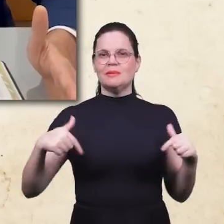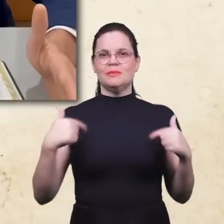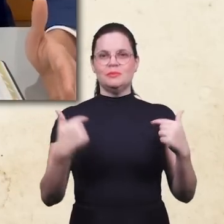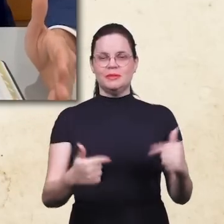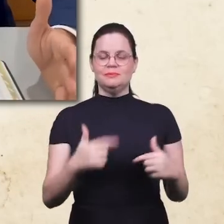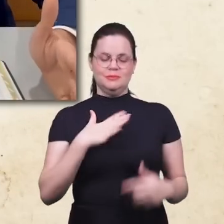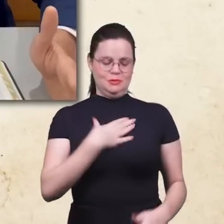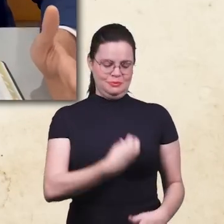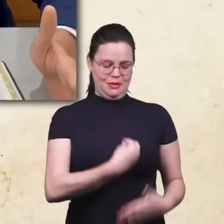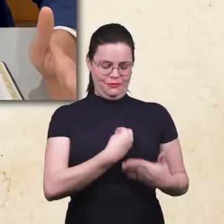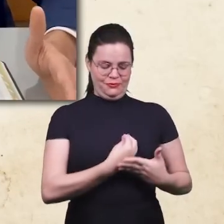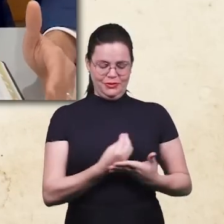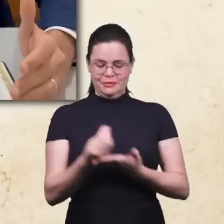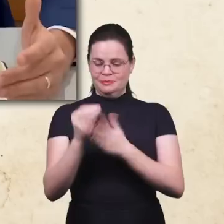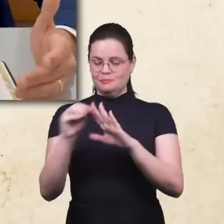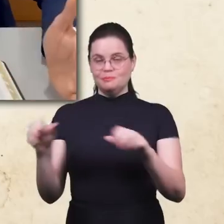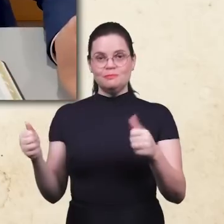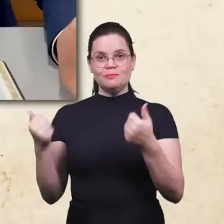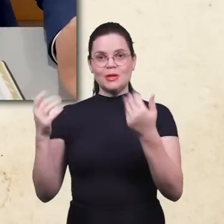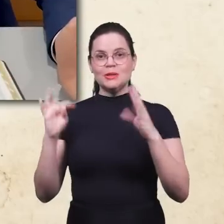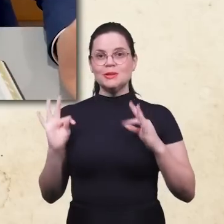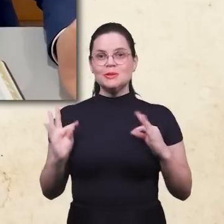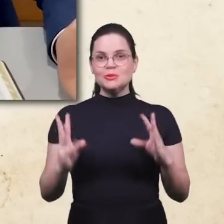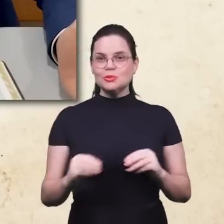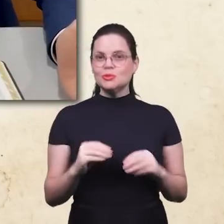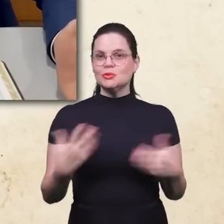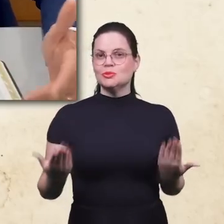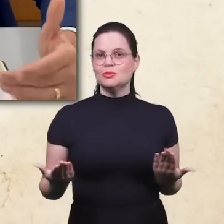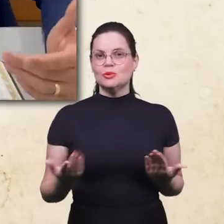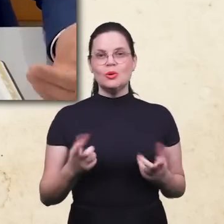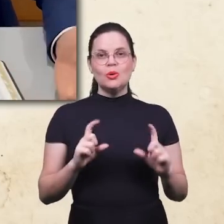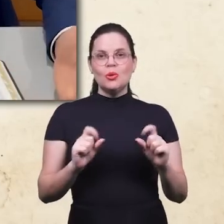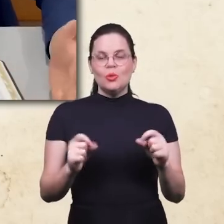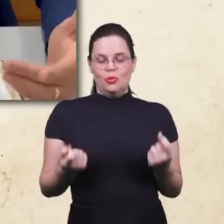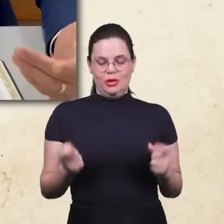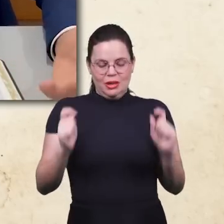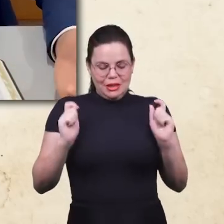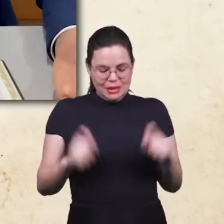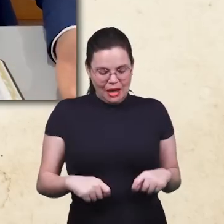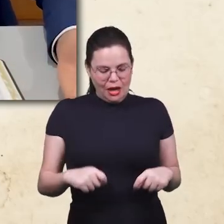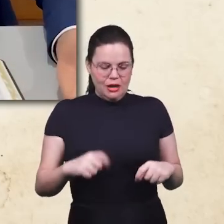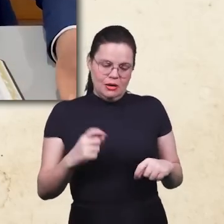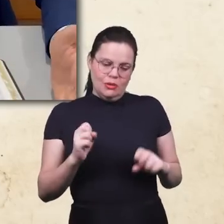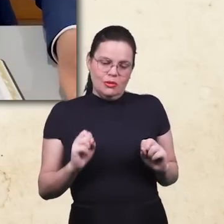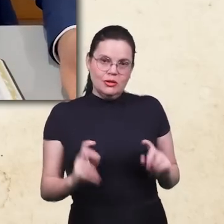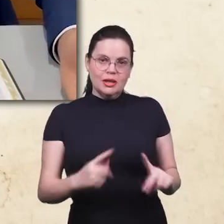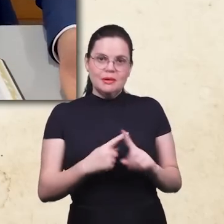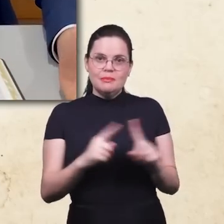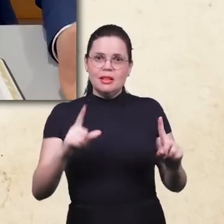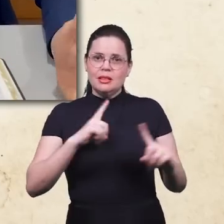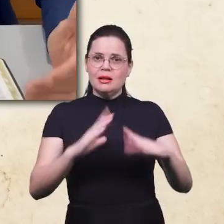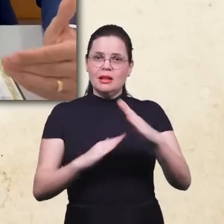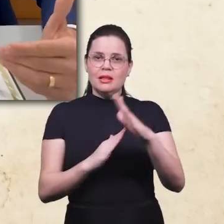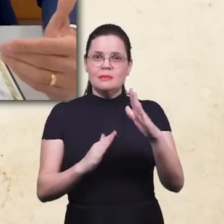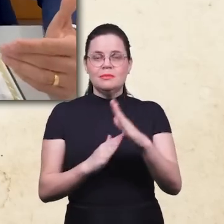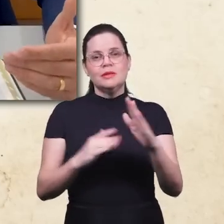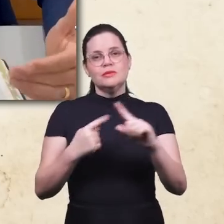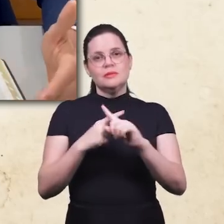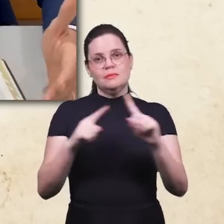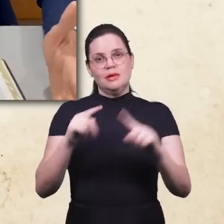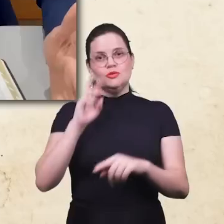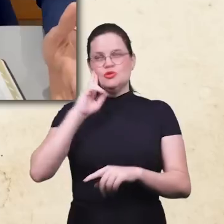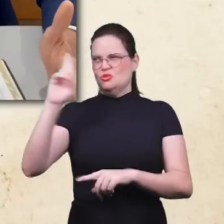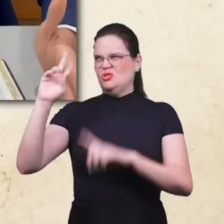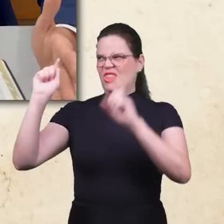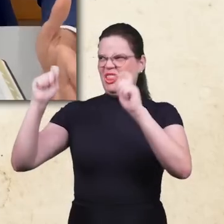Senhor, a minha trajetória. Eu posso fazer o que eu posso, eu vou fazer, mas é limitado. Mas eu estou